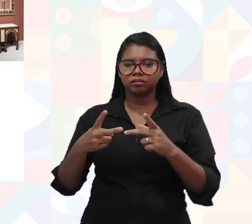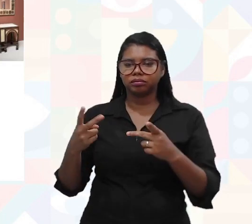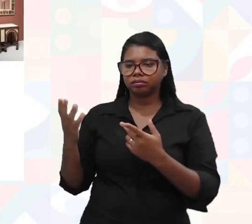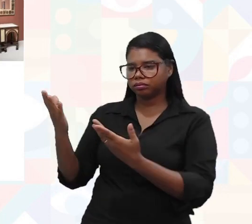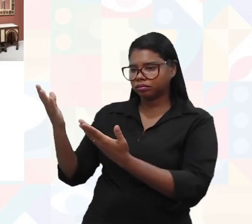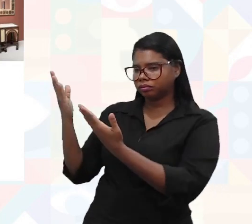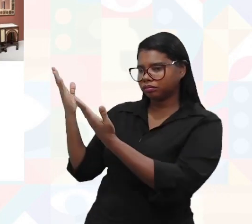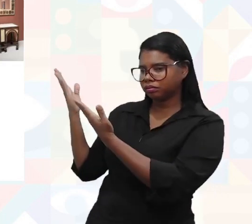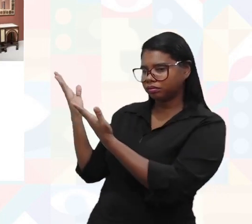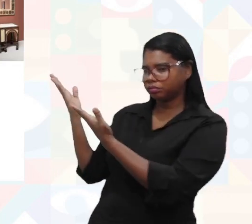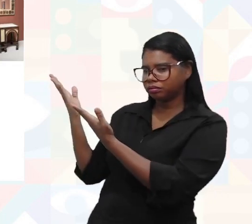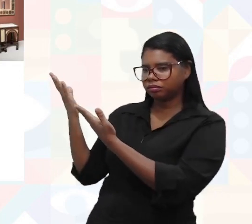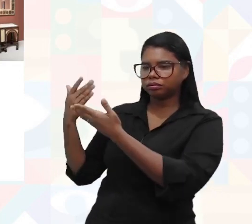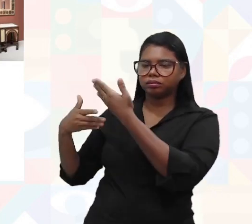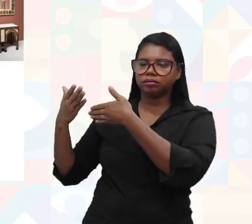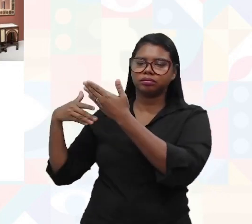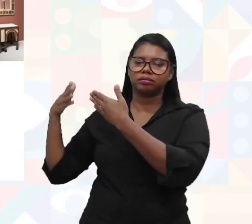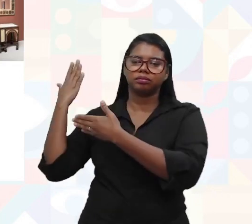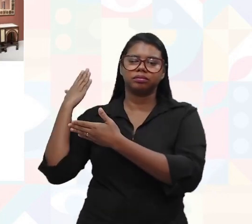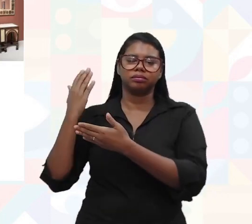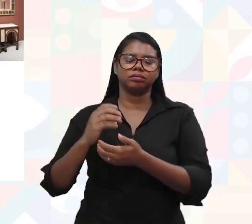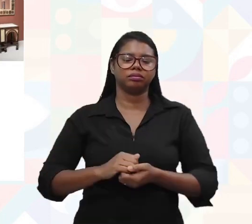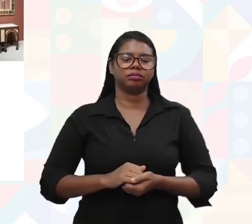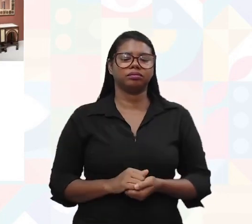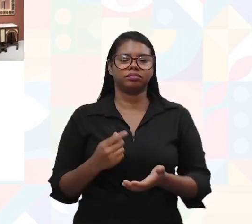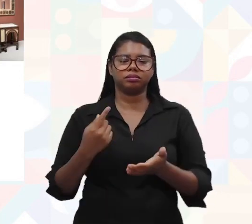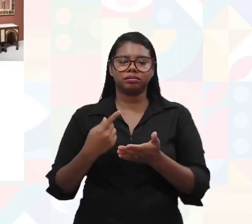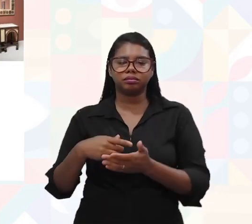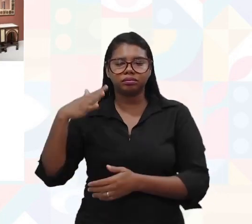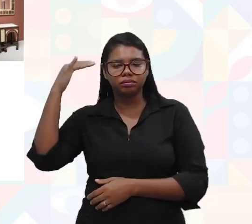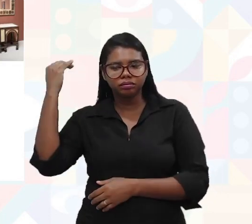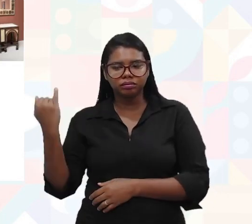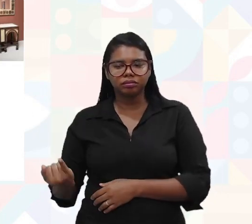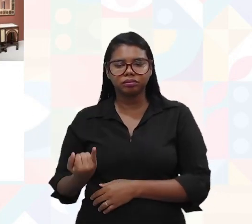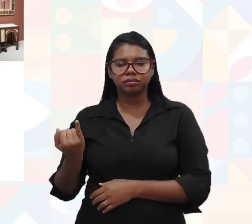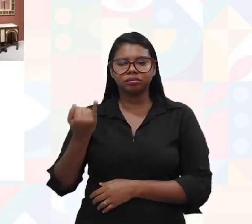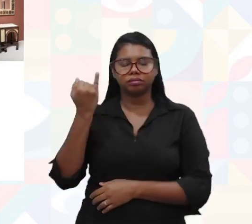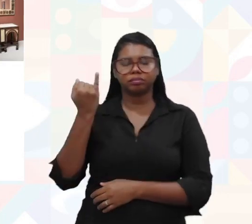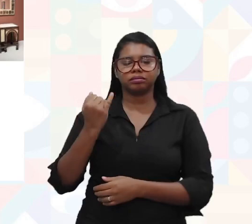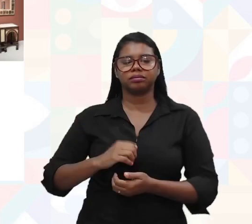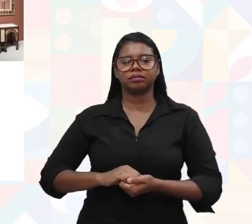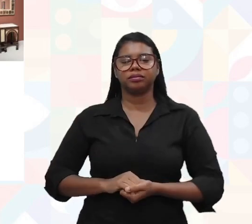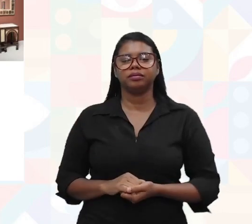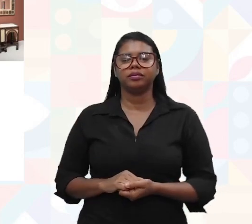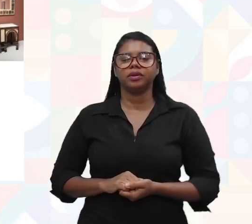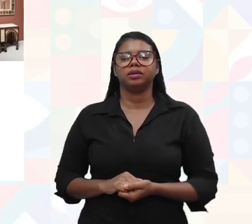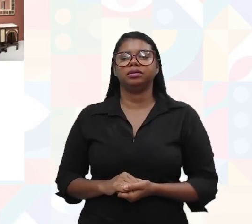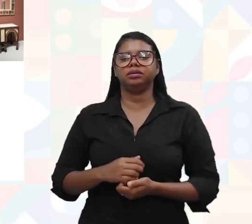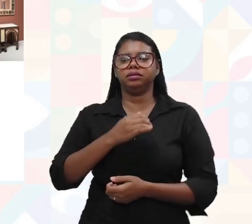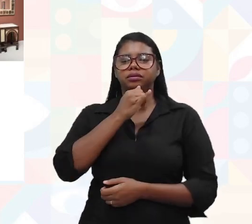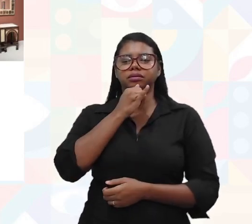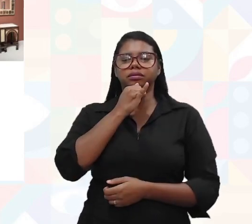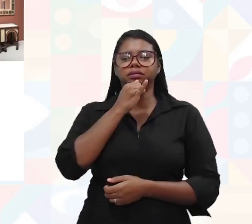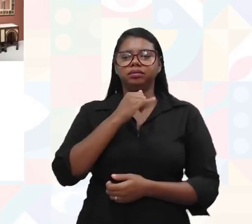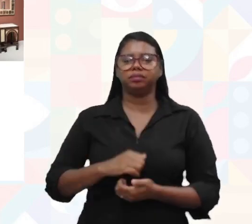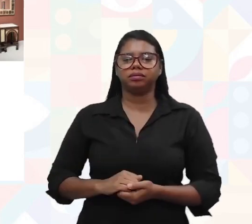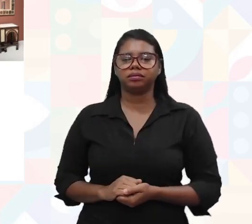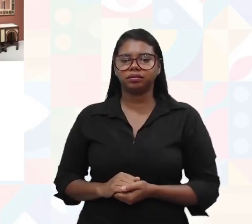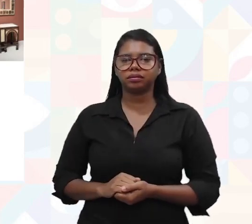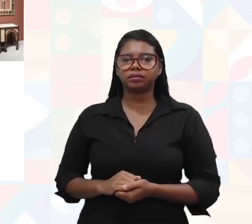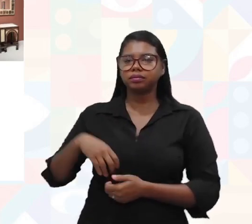que fizeram época, marcaram essa época e foram muito importantes, né? Por exemplo, a gente tem ali um